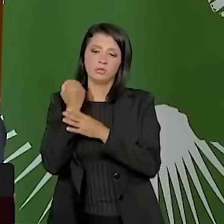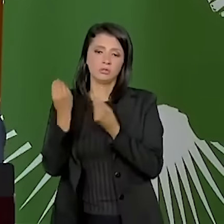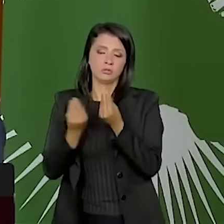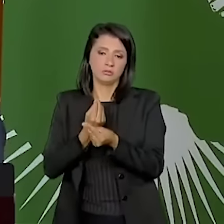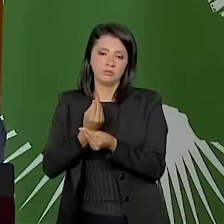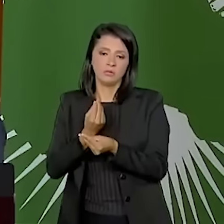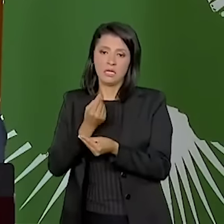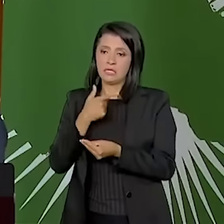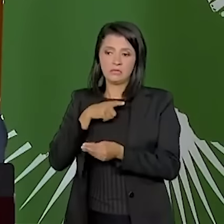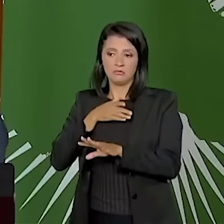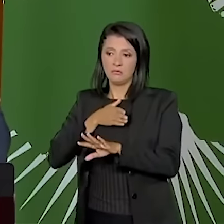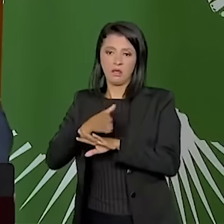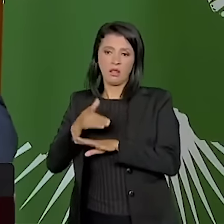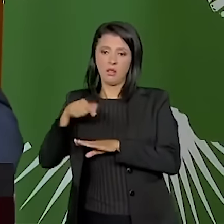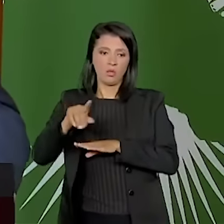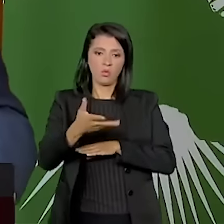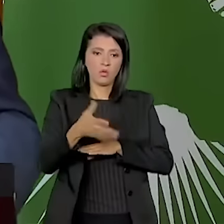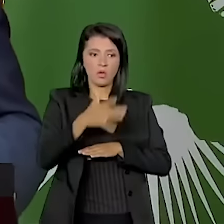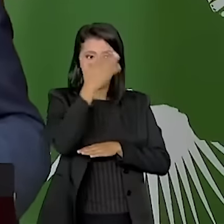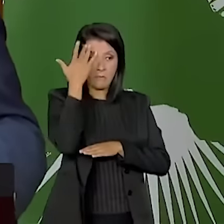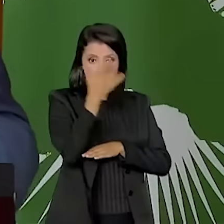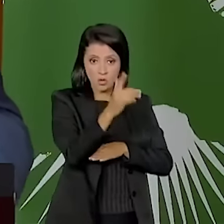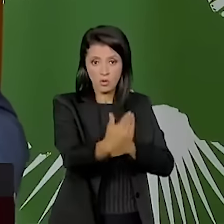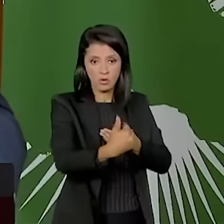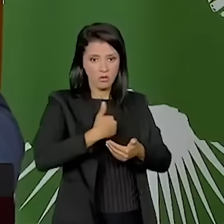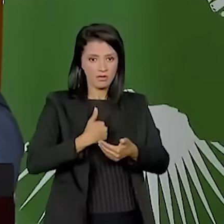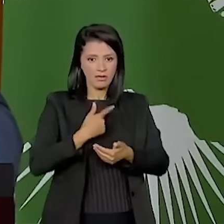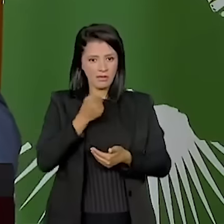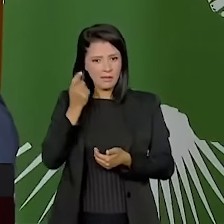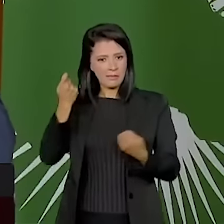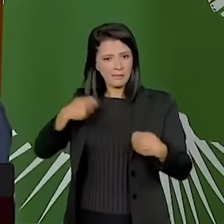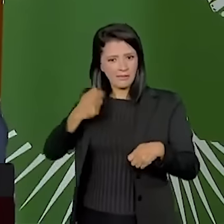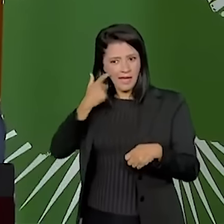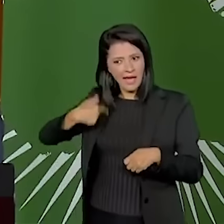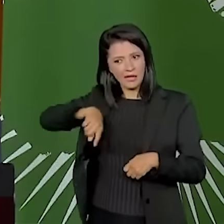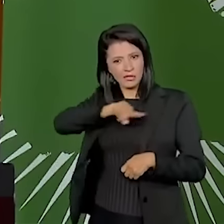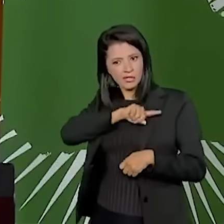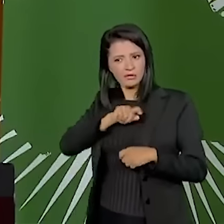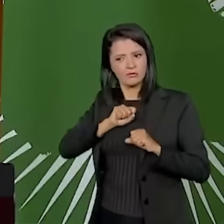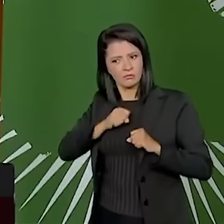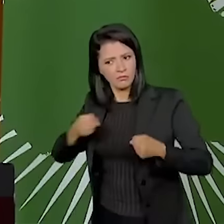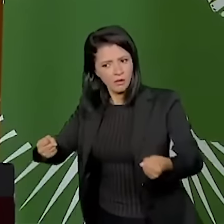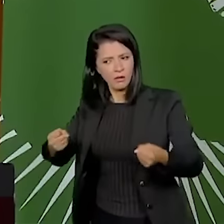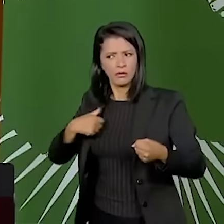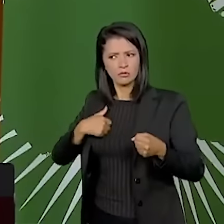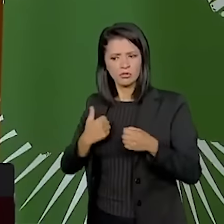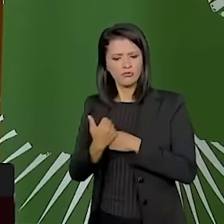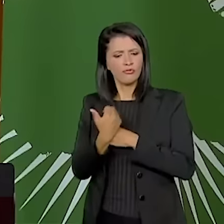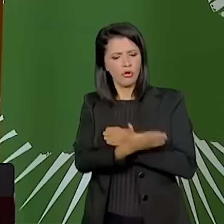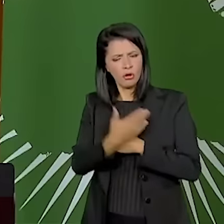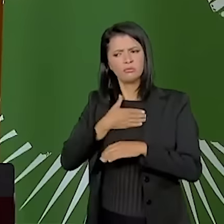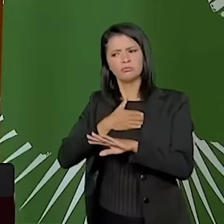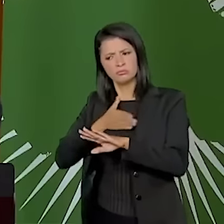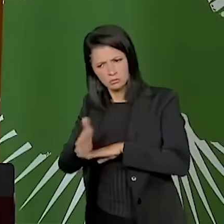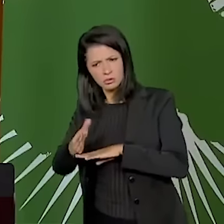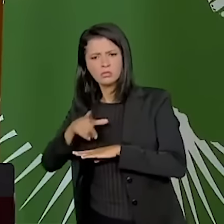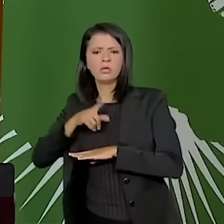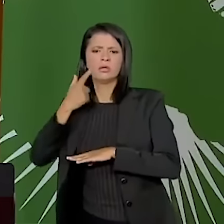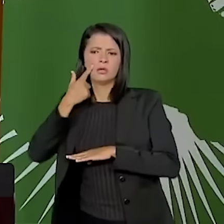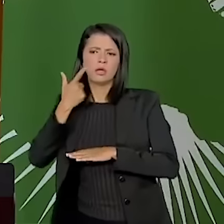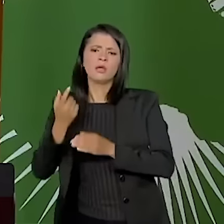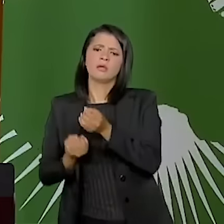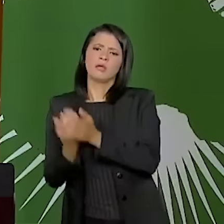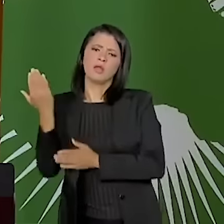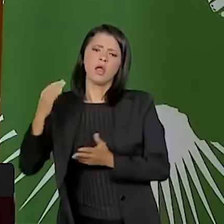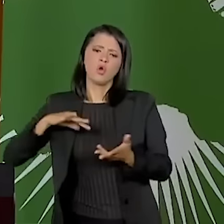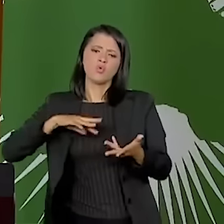ninguém mais entre. Ou seja, quem tem que brigar para entrar somos nós que estamos de fora, que queremos construir uma nova